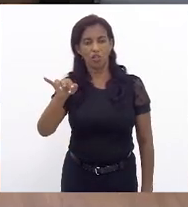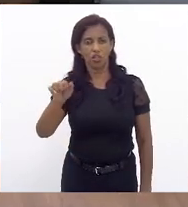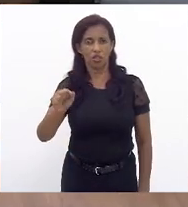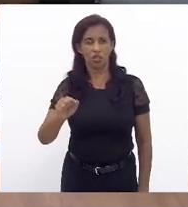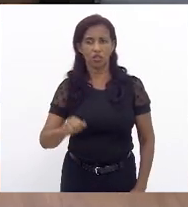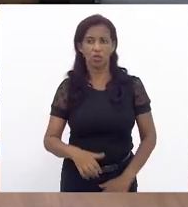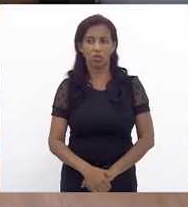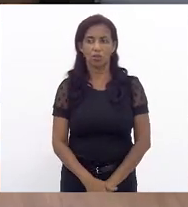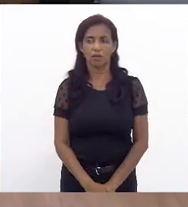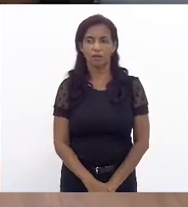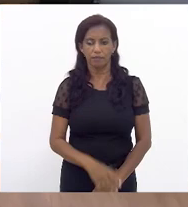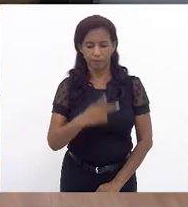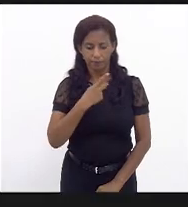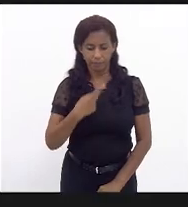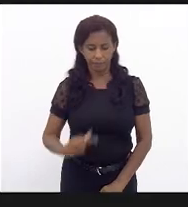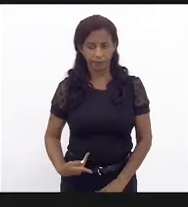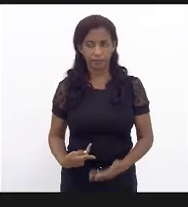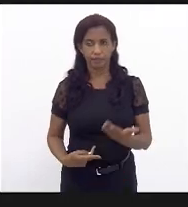Senhora presidente,